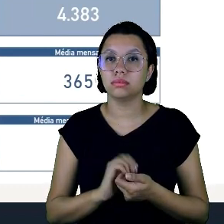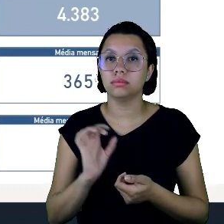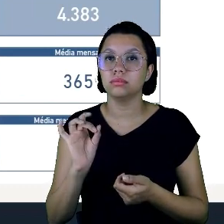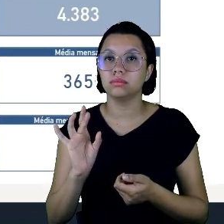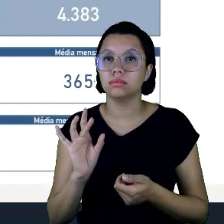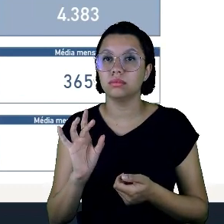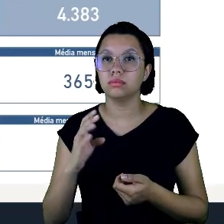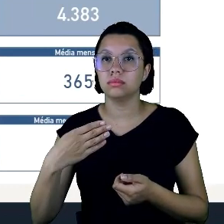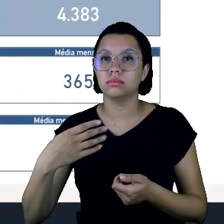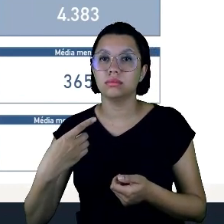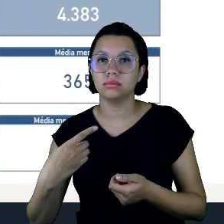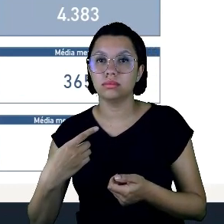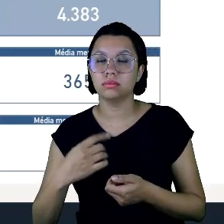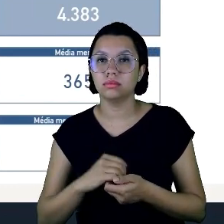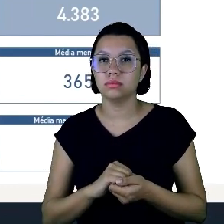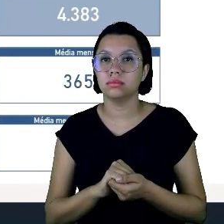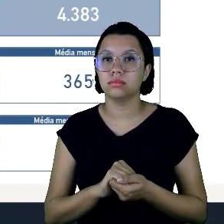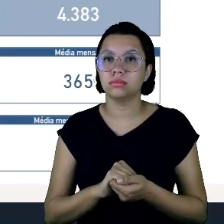pegar...